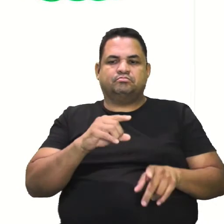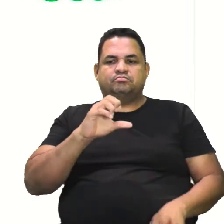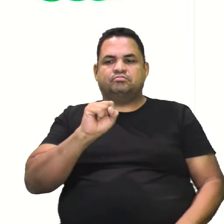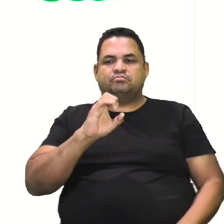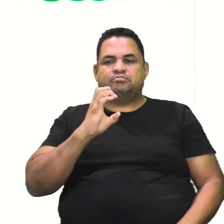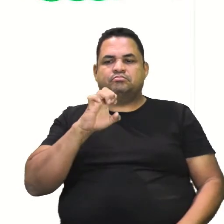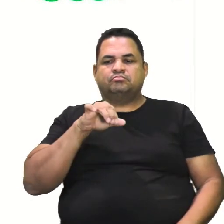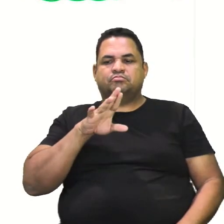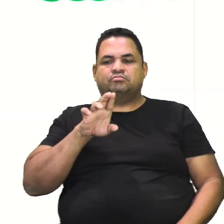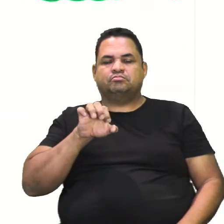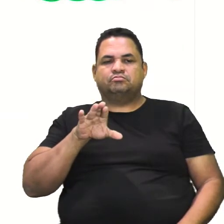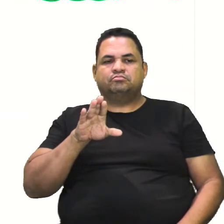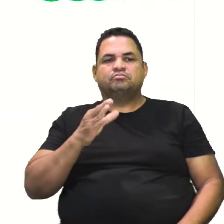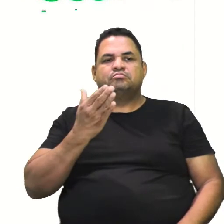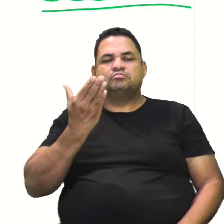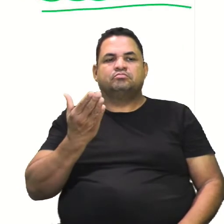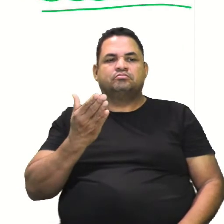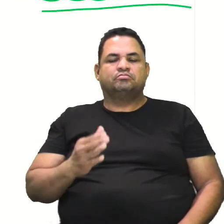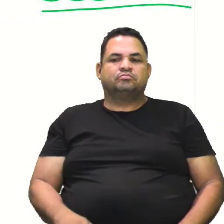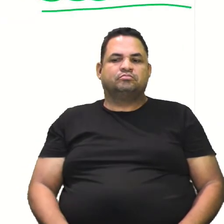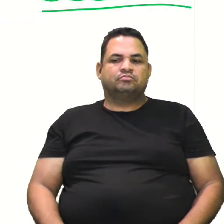é secante.